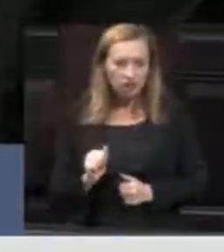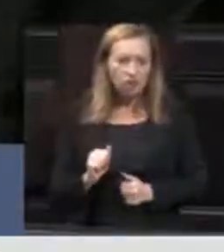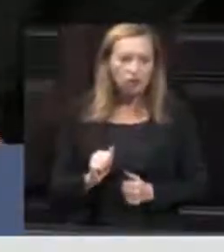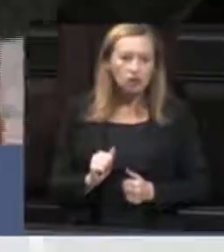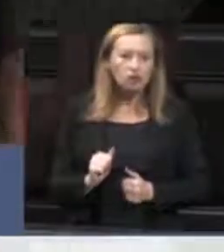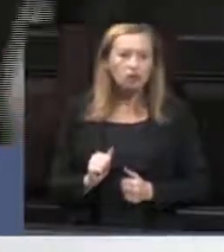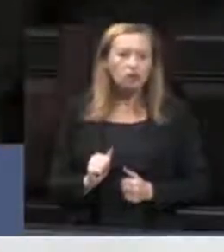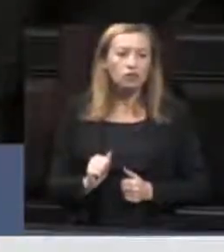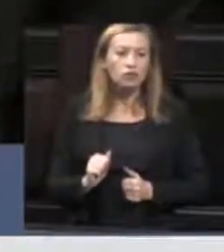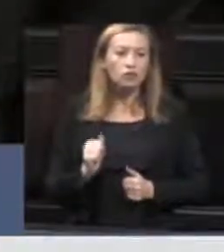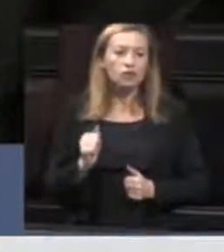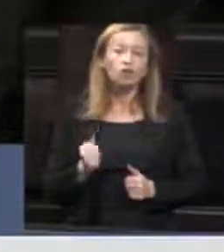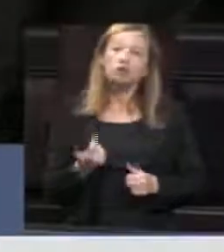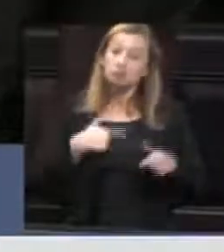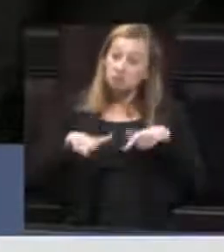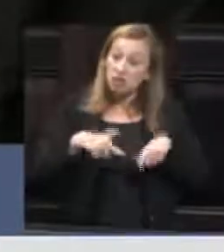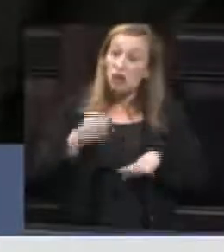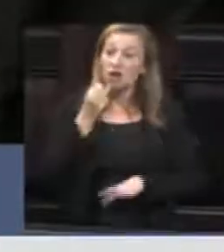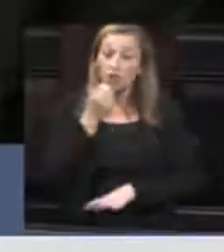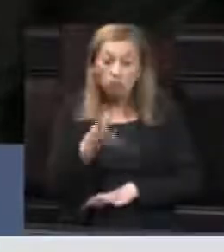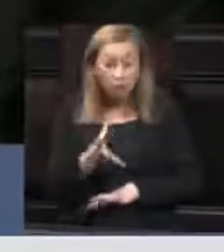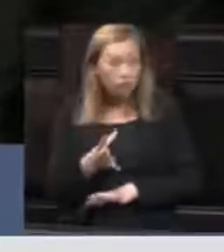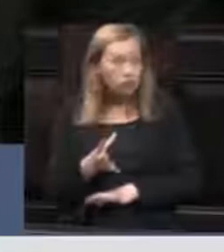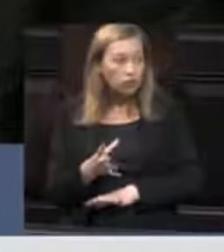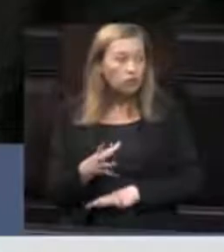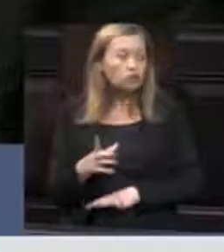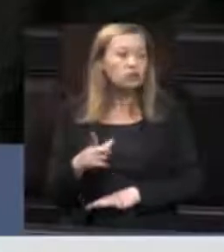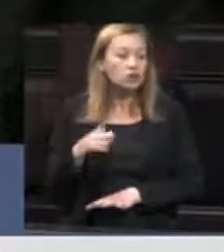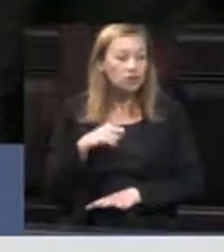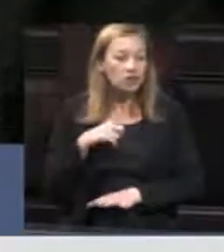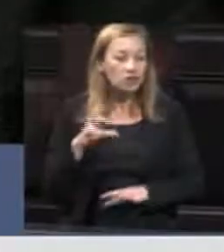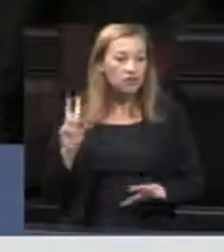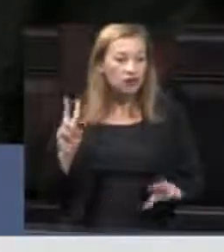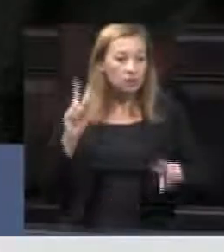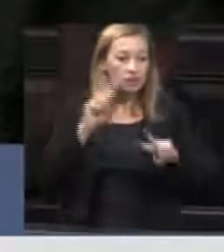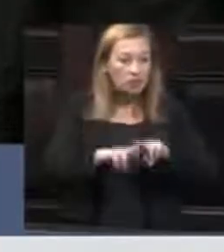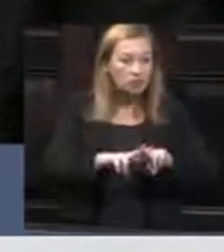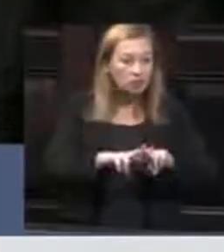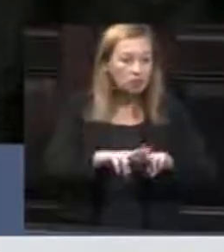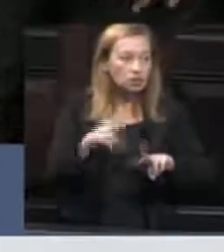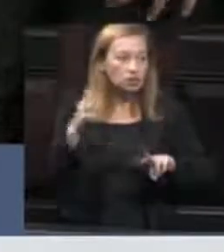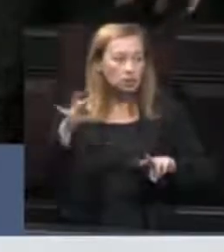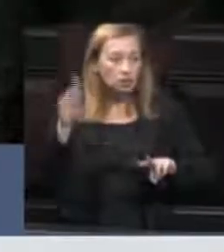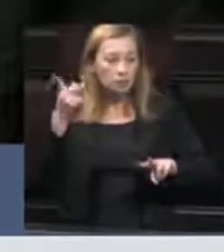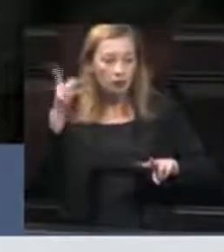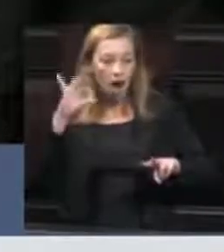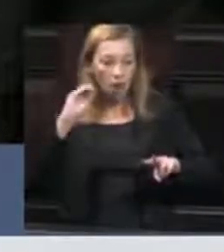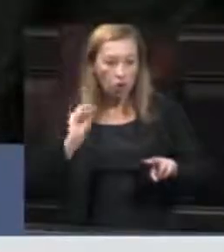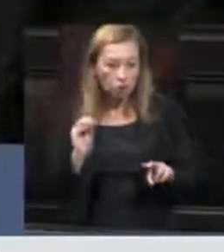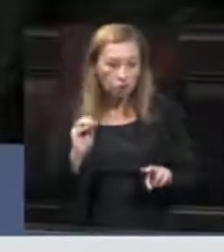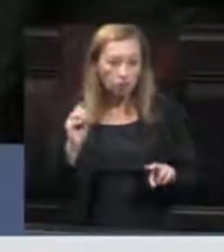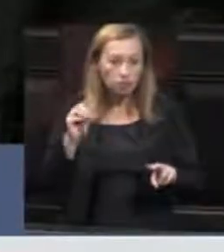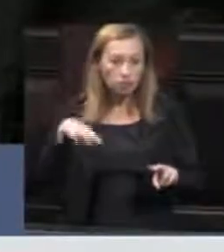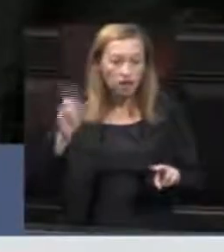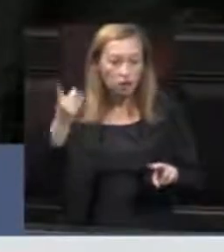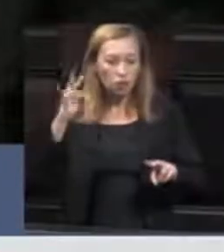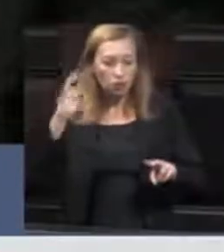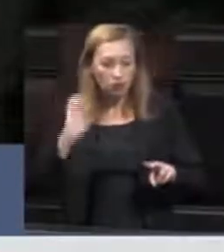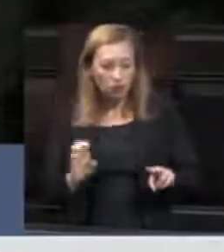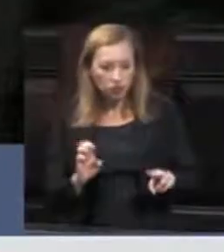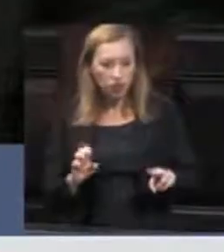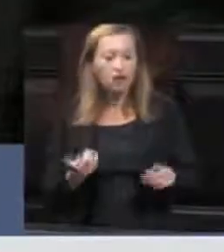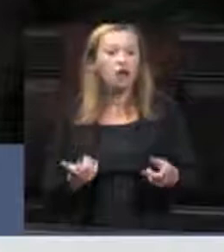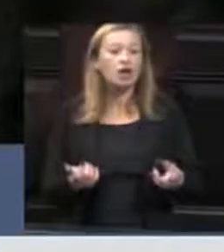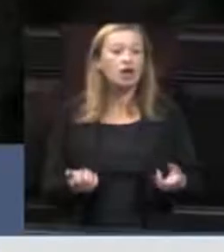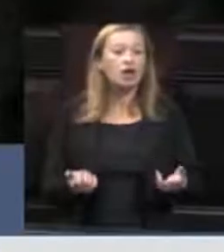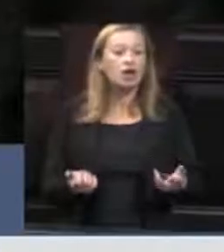muito bonita, que teve a participação na prisão do nosso Elias Maluco, né? Então, uma carreira muito bonita, então não estou